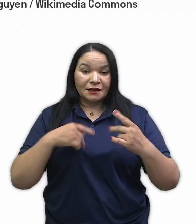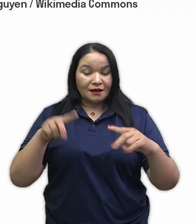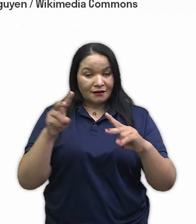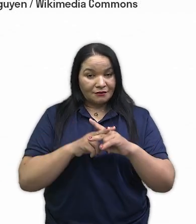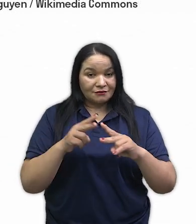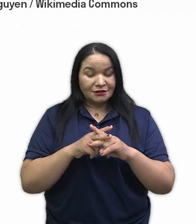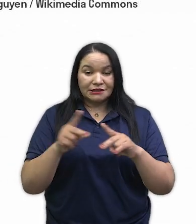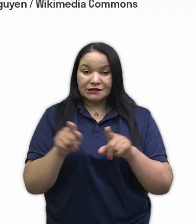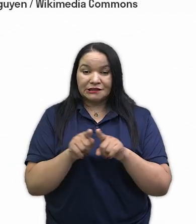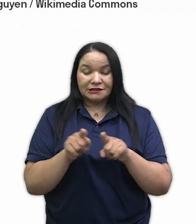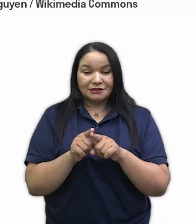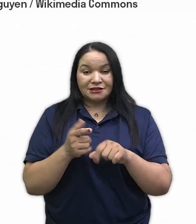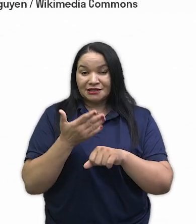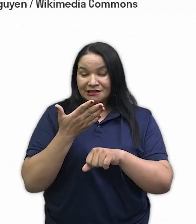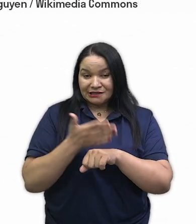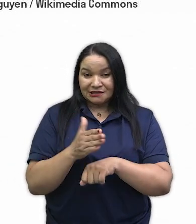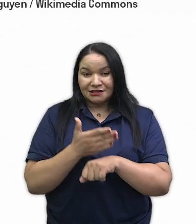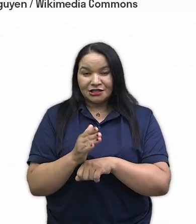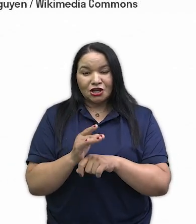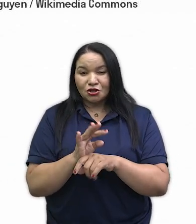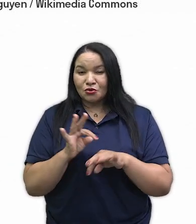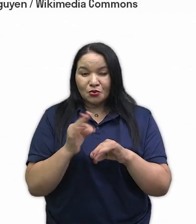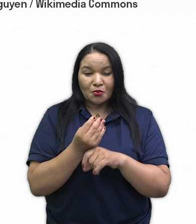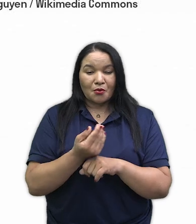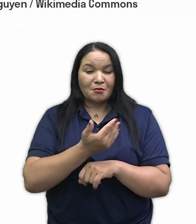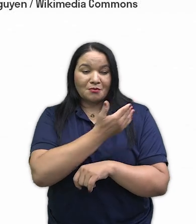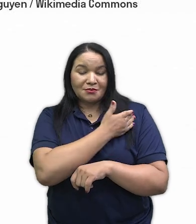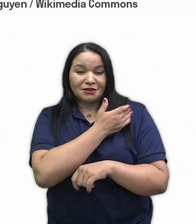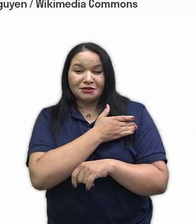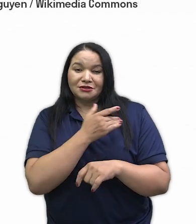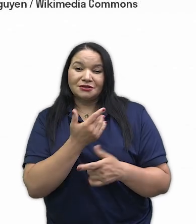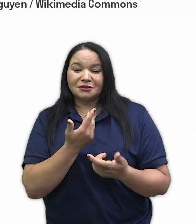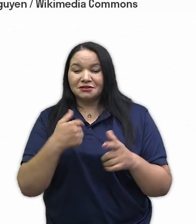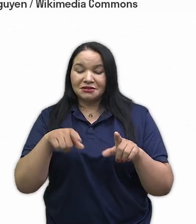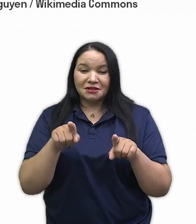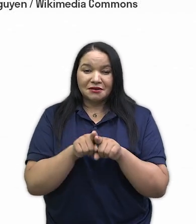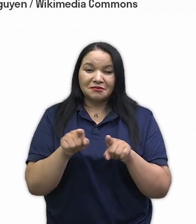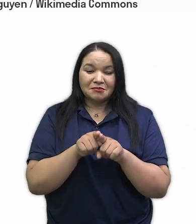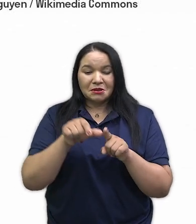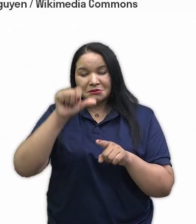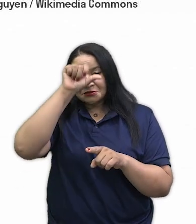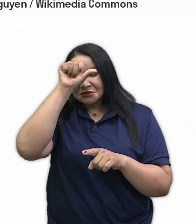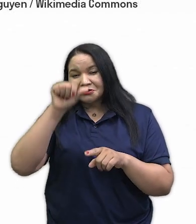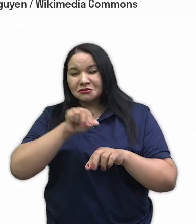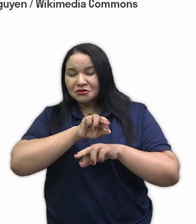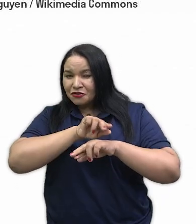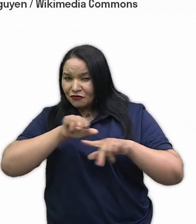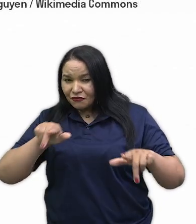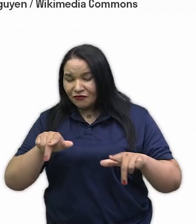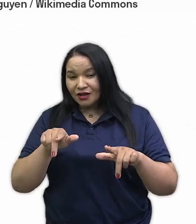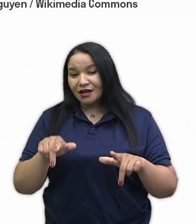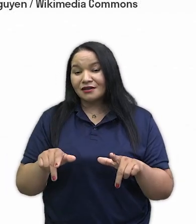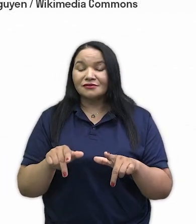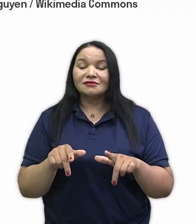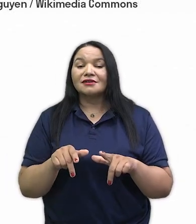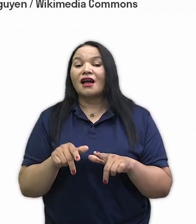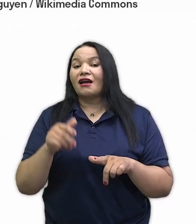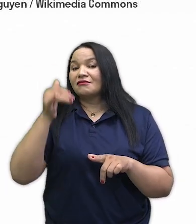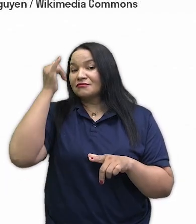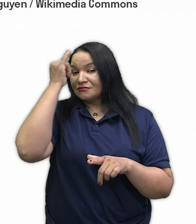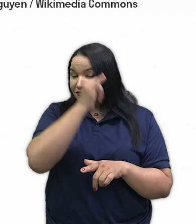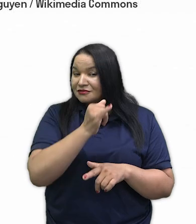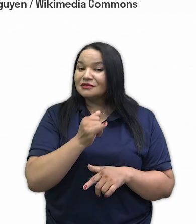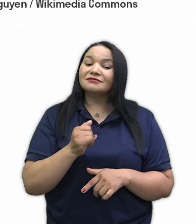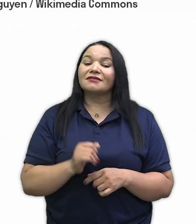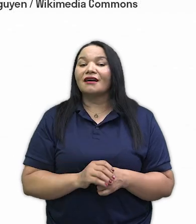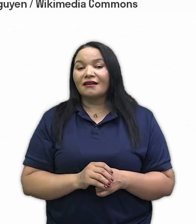mas também desafia preconceitos e estigmas relacionados às pessoas com deficiência. Então, antes de